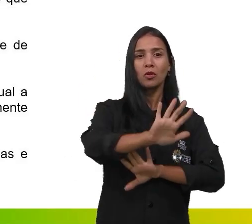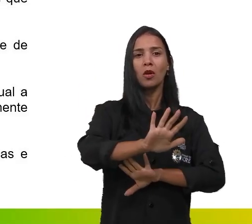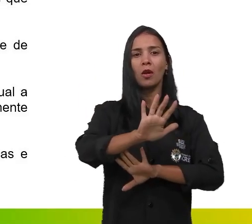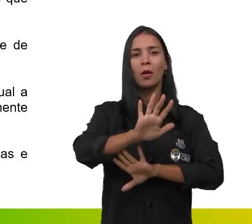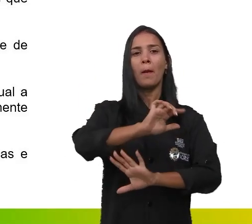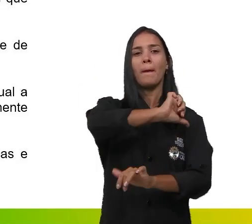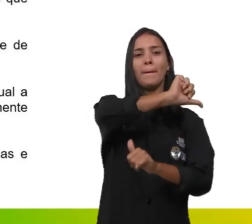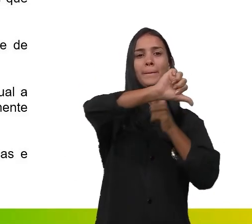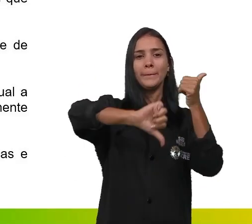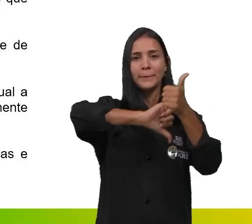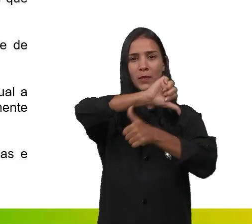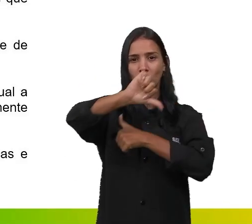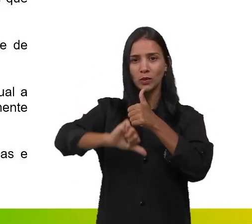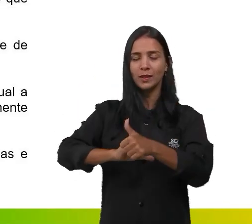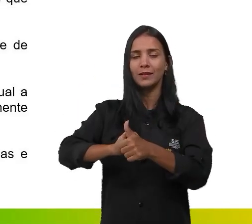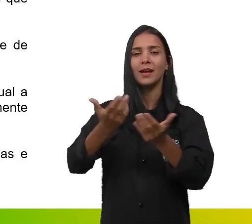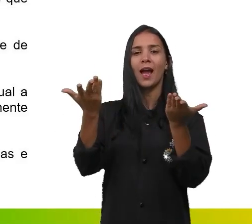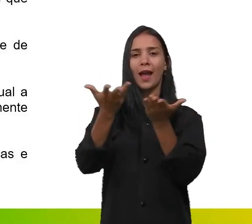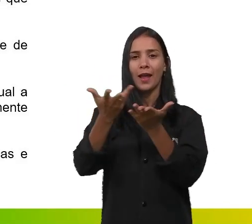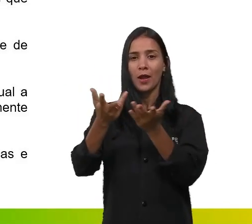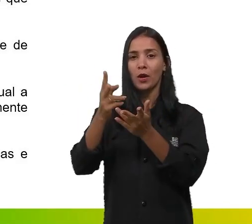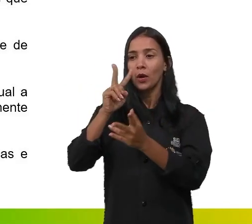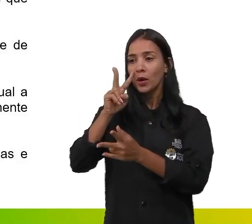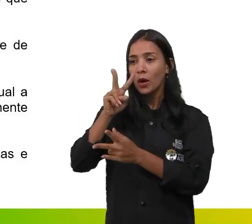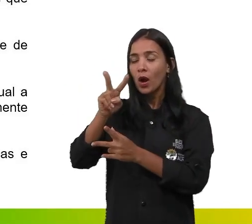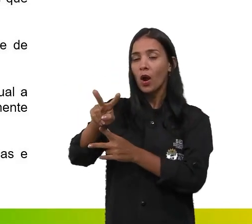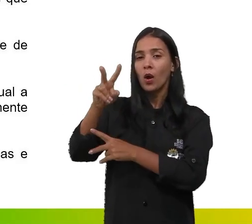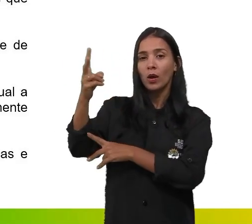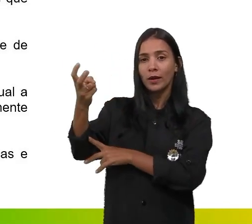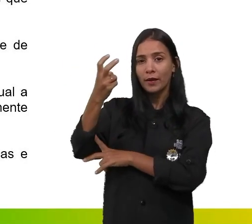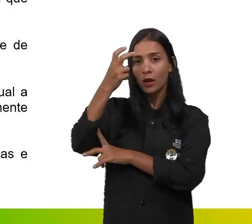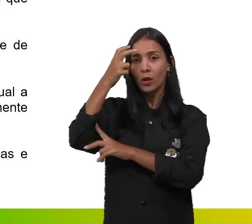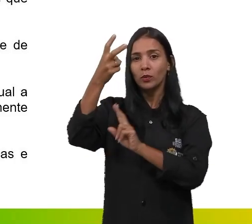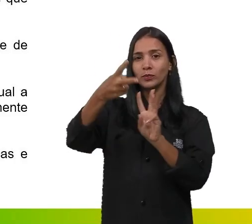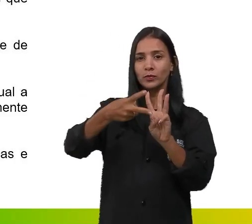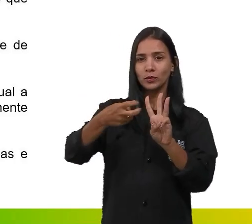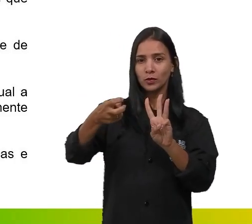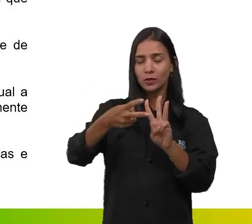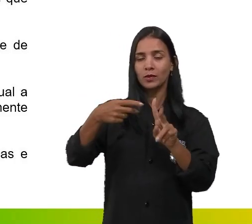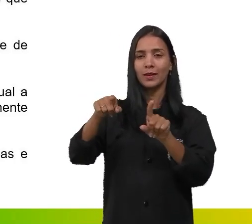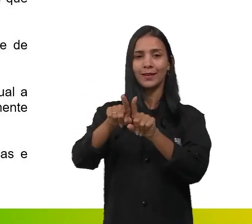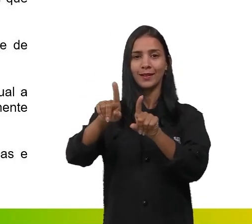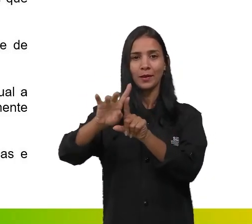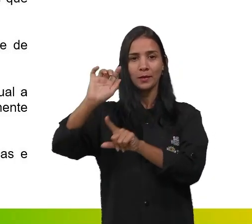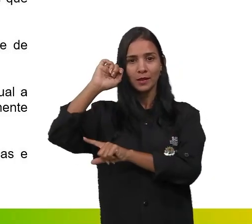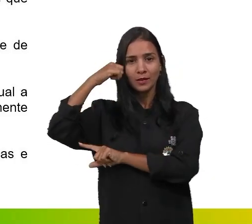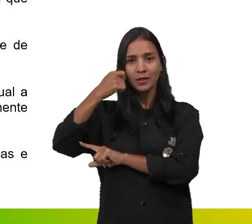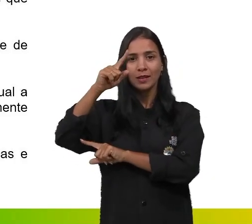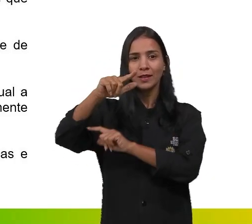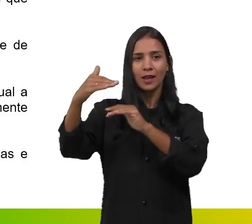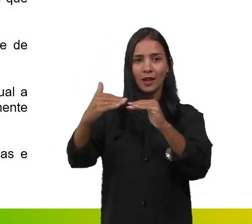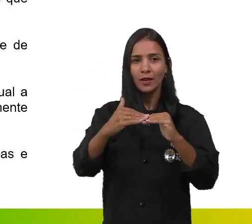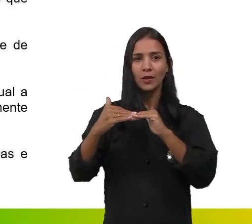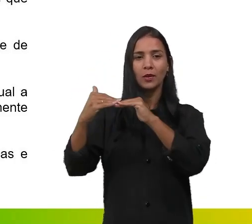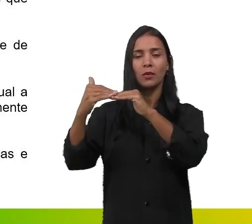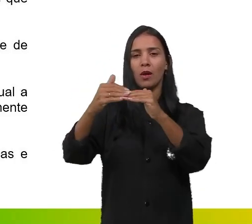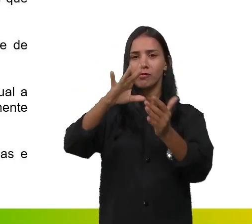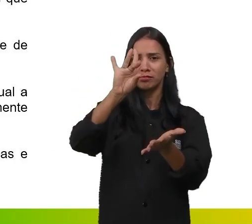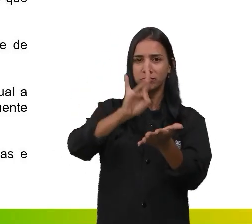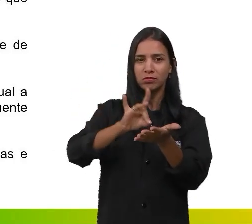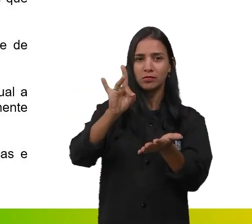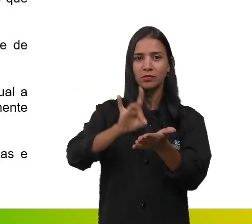a enxergar as culturas indígenas e afrodescendentes como igualmente